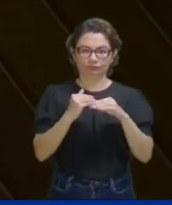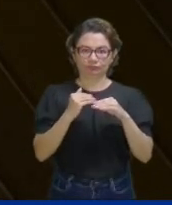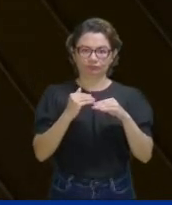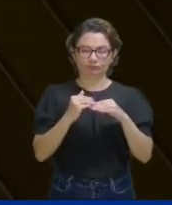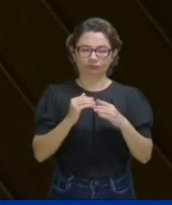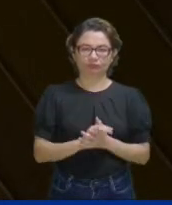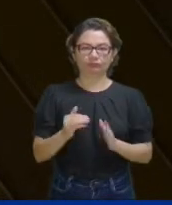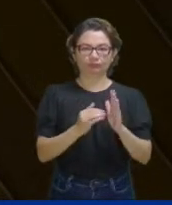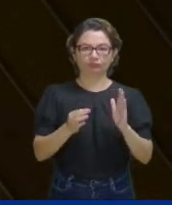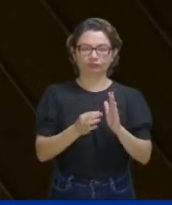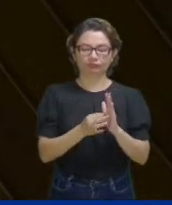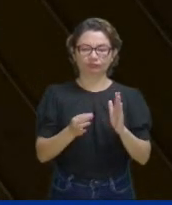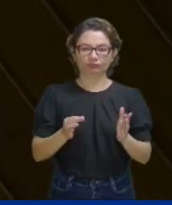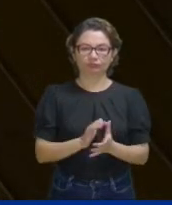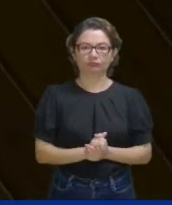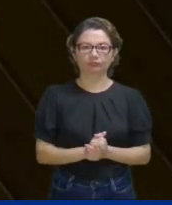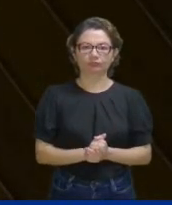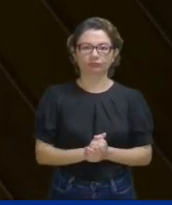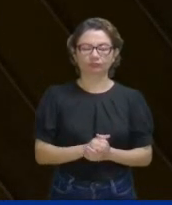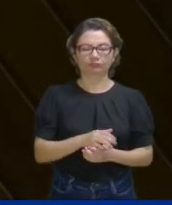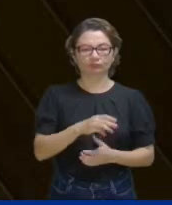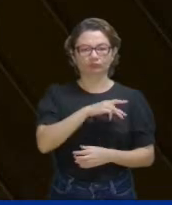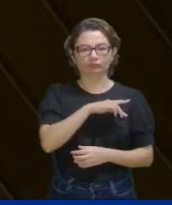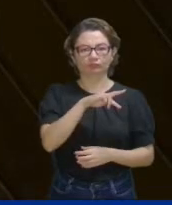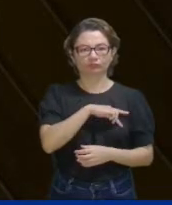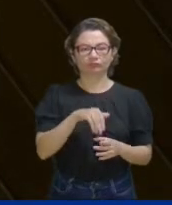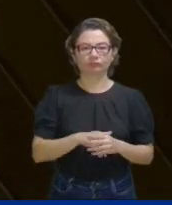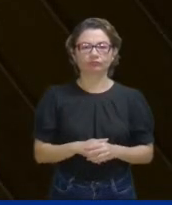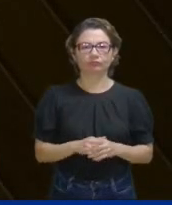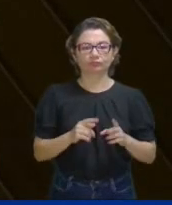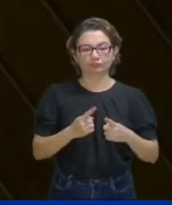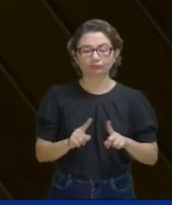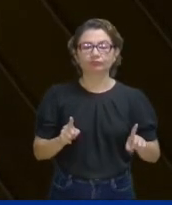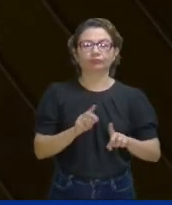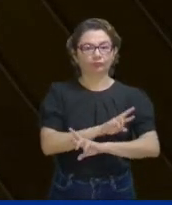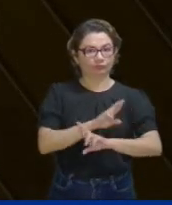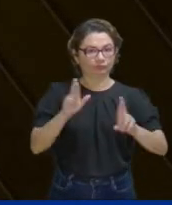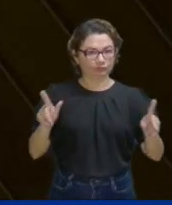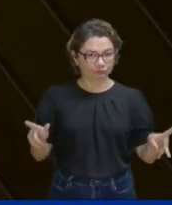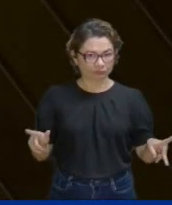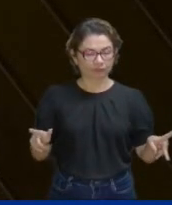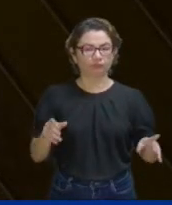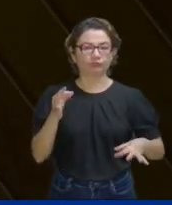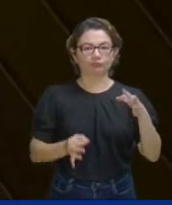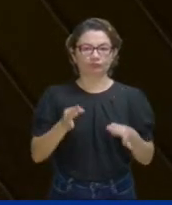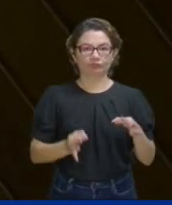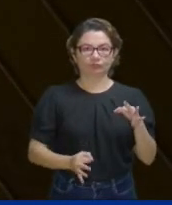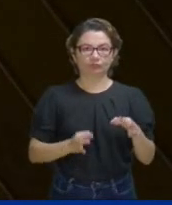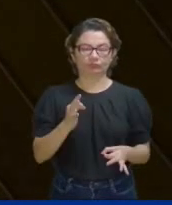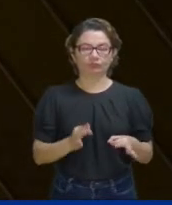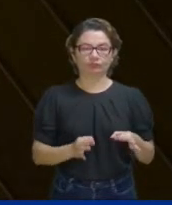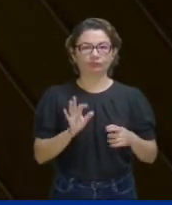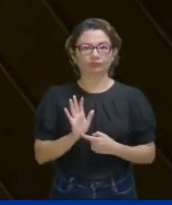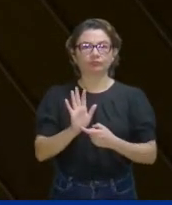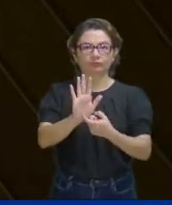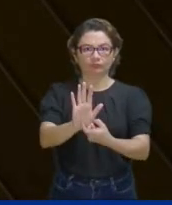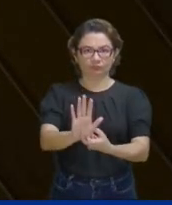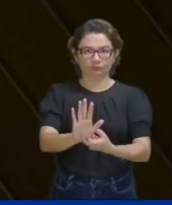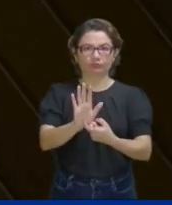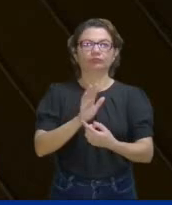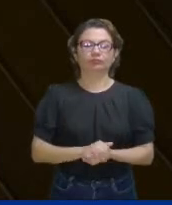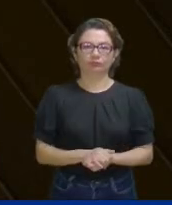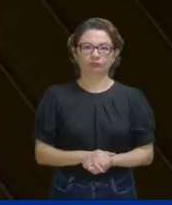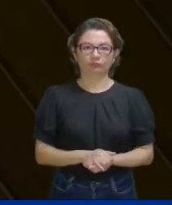ministerial, adianto que essa alegação se encontra completamente dissociada da realidade do julgado, já que expressamente o ponto